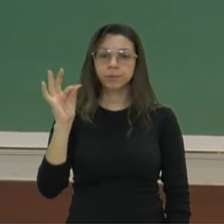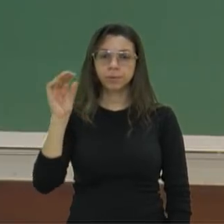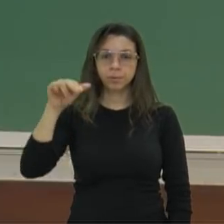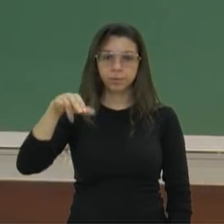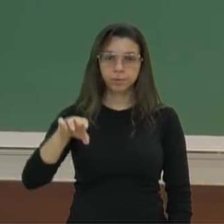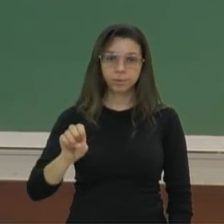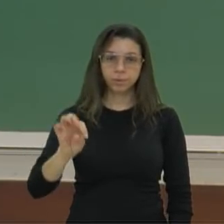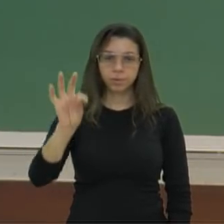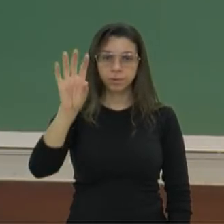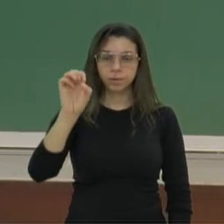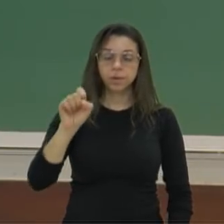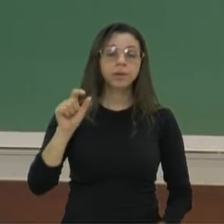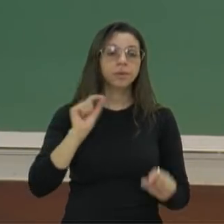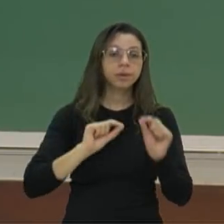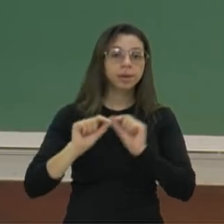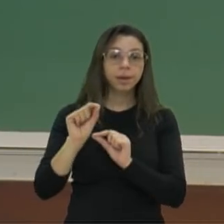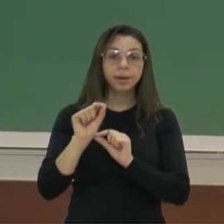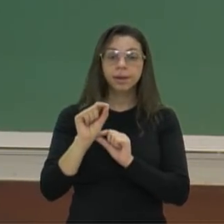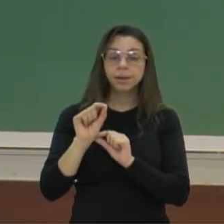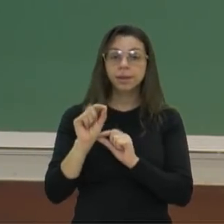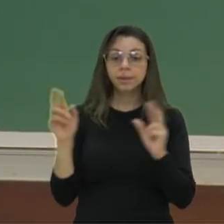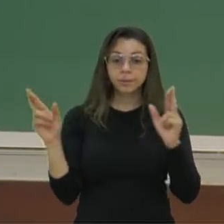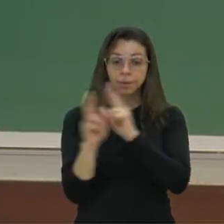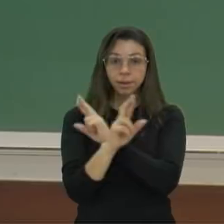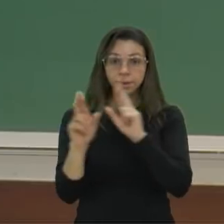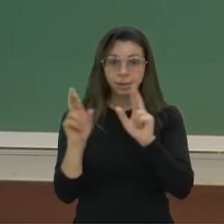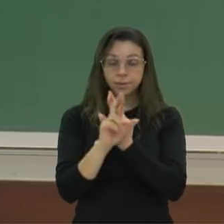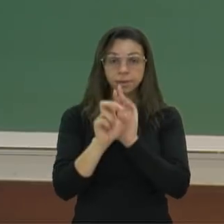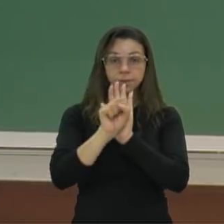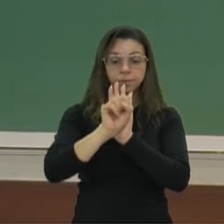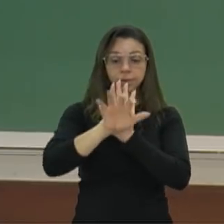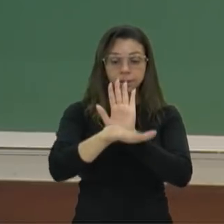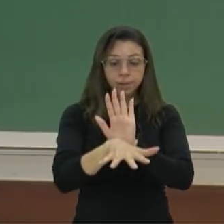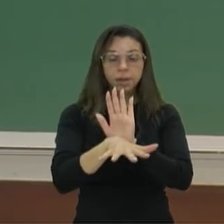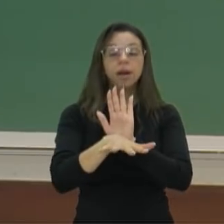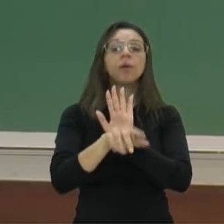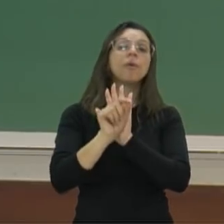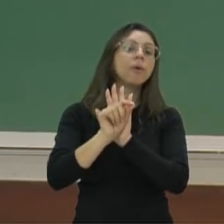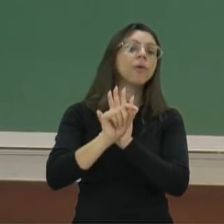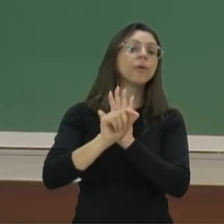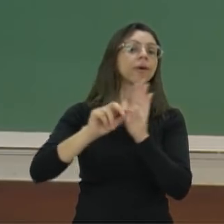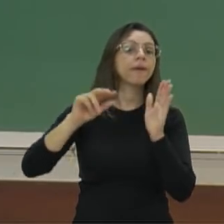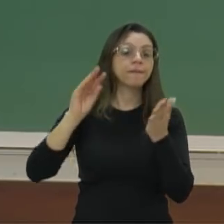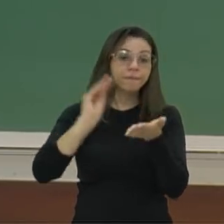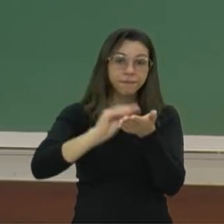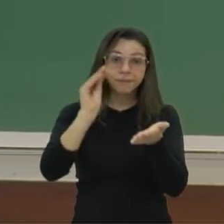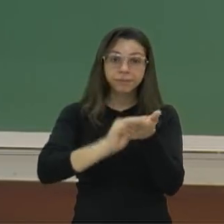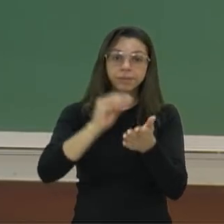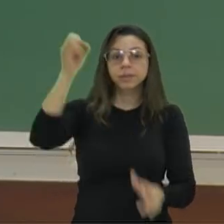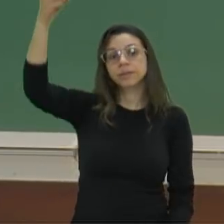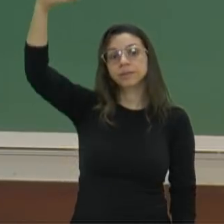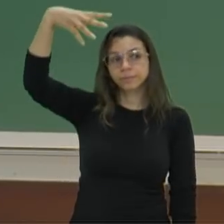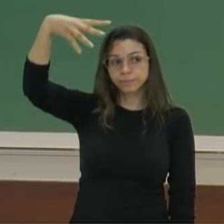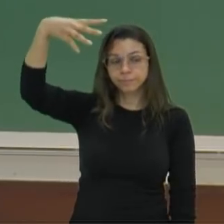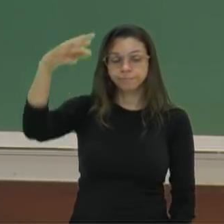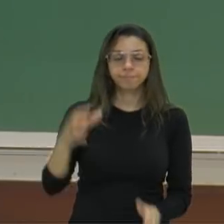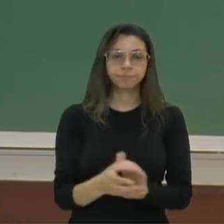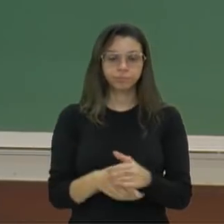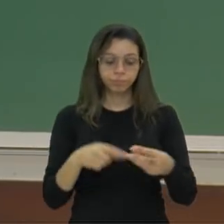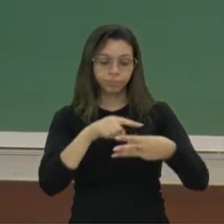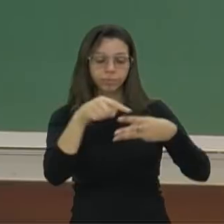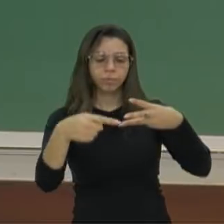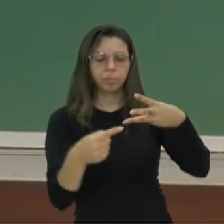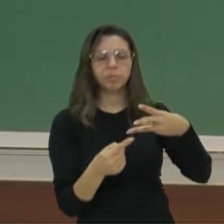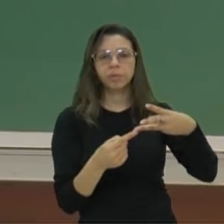relacionado com a sombra, com a falta da luminosidade. Então, aqui a gente tem as três situações. Então,